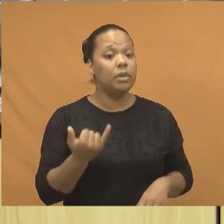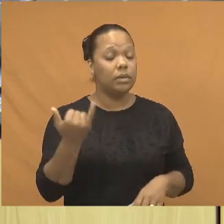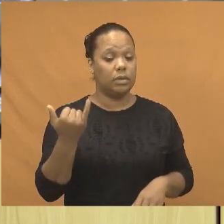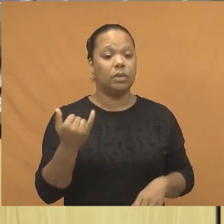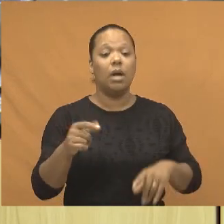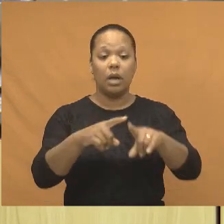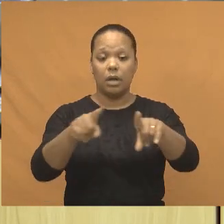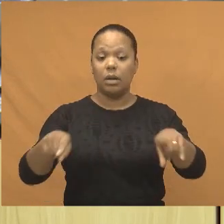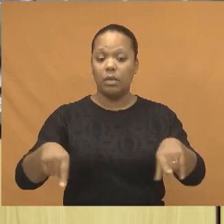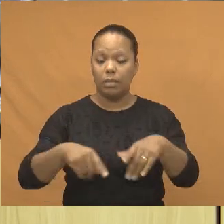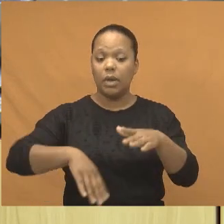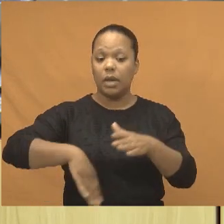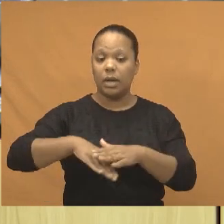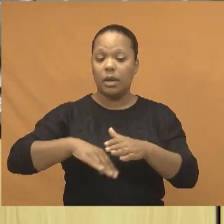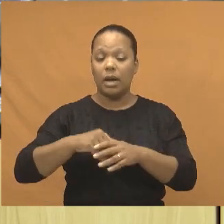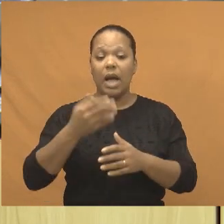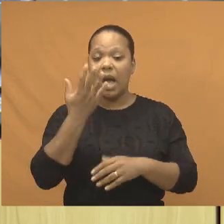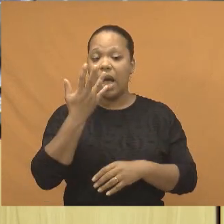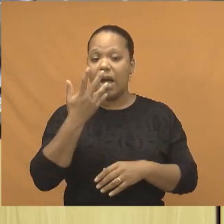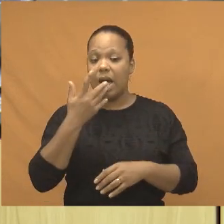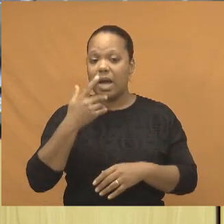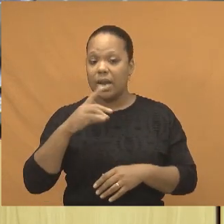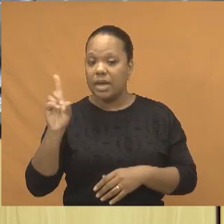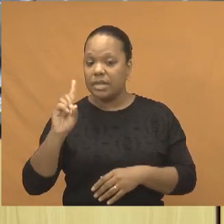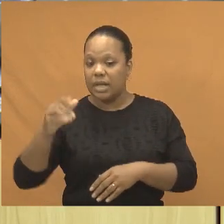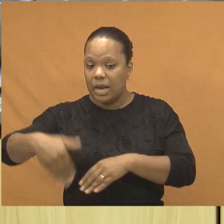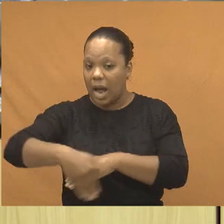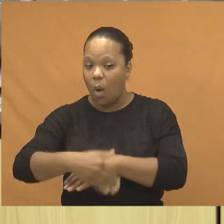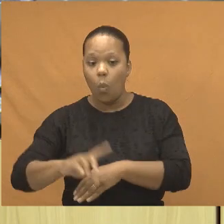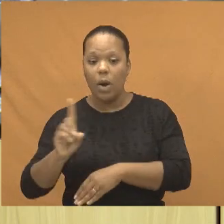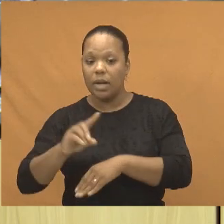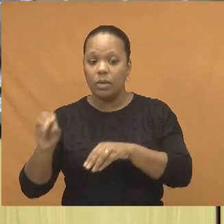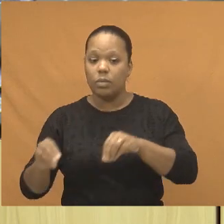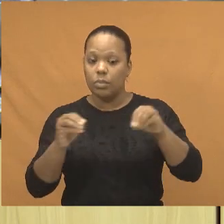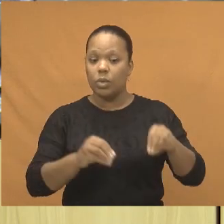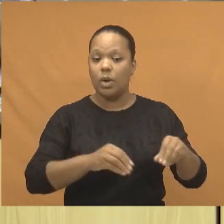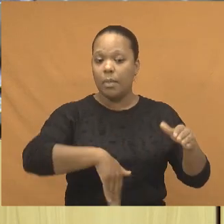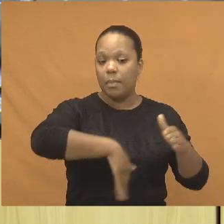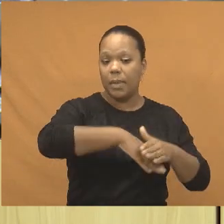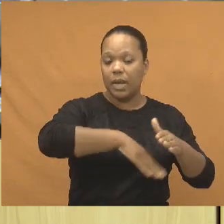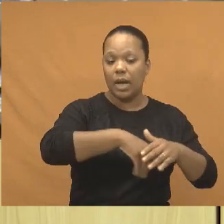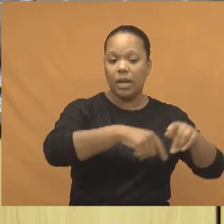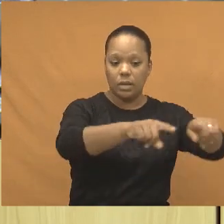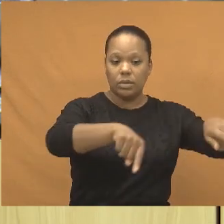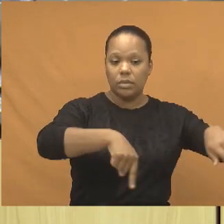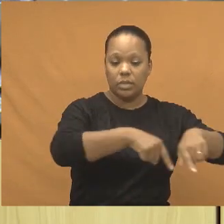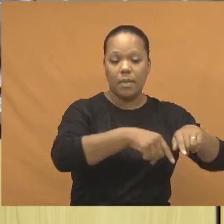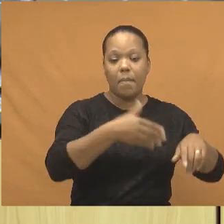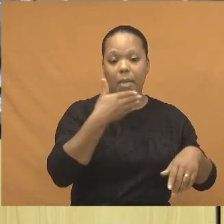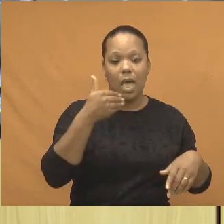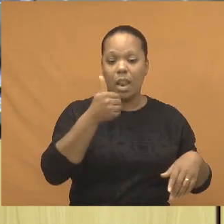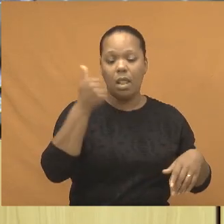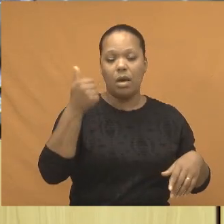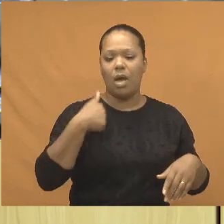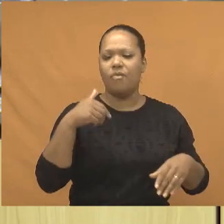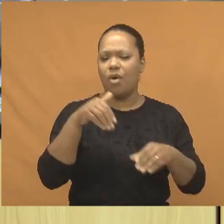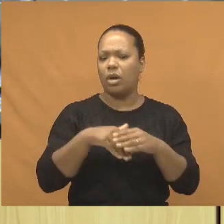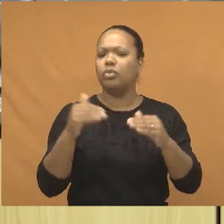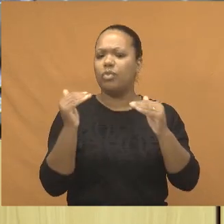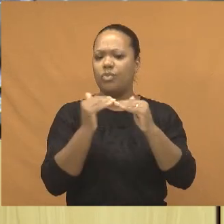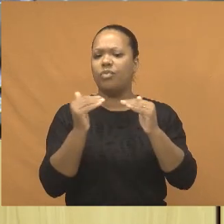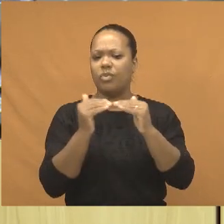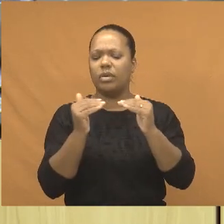campinho é, ele tira muita criança da rua. Então, é muito importante. Bom, meu, vou votar